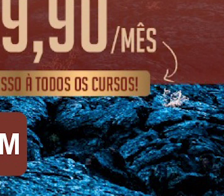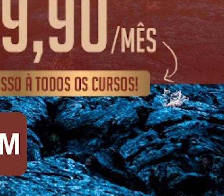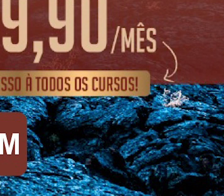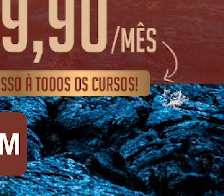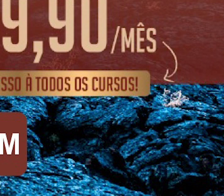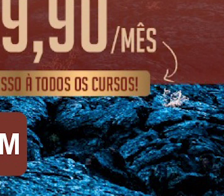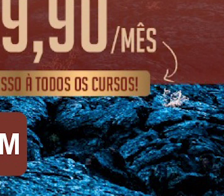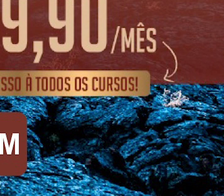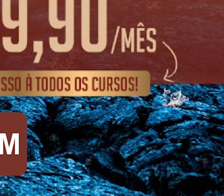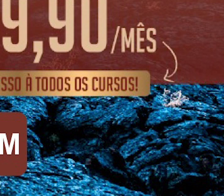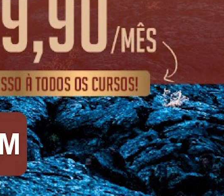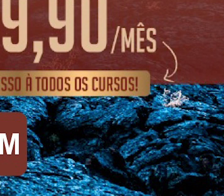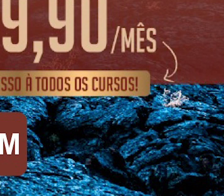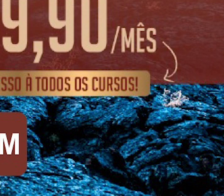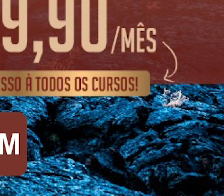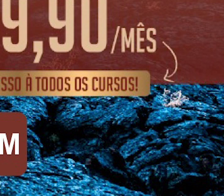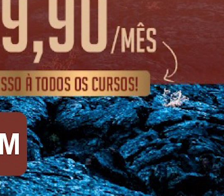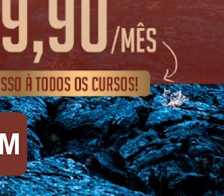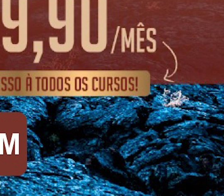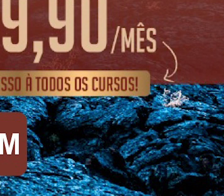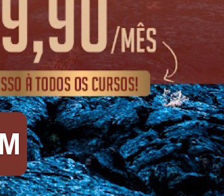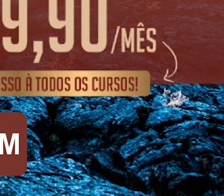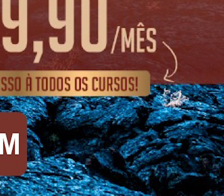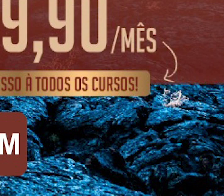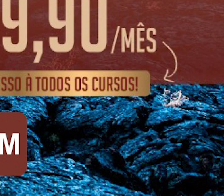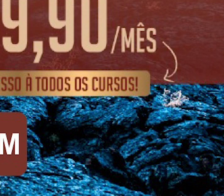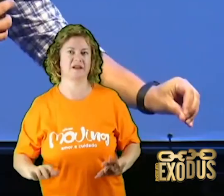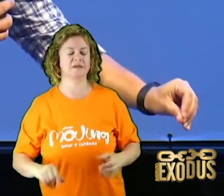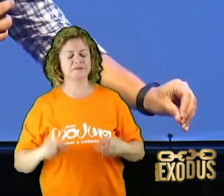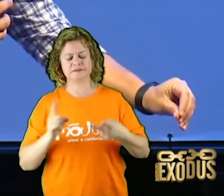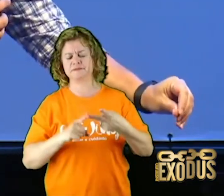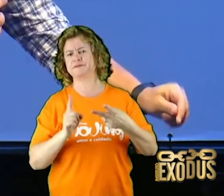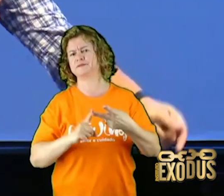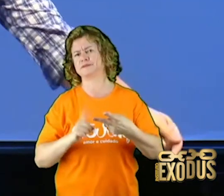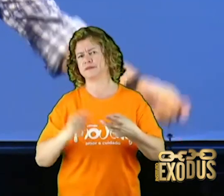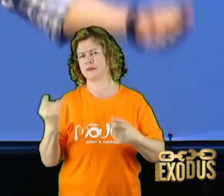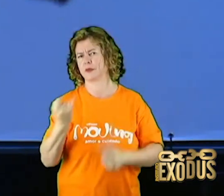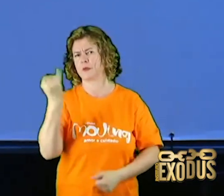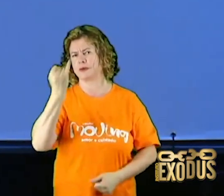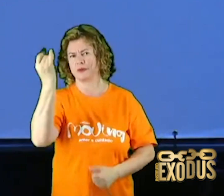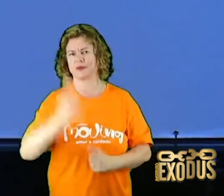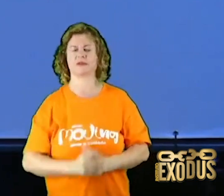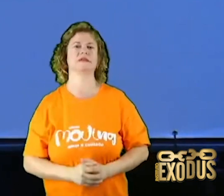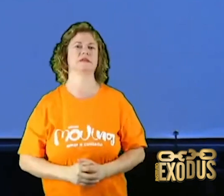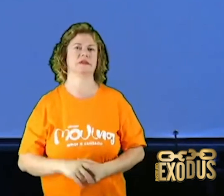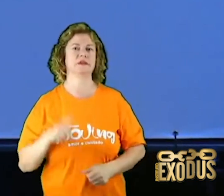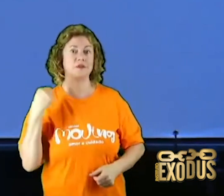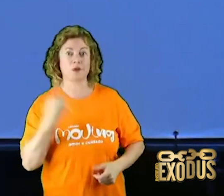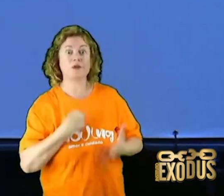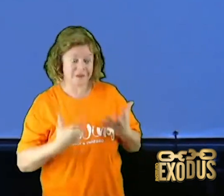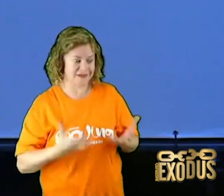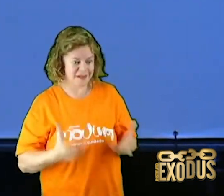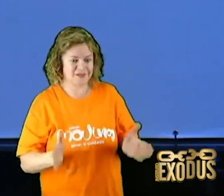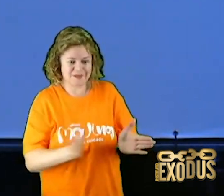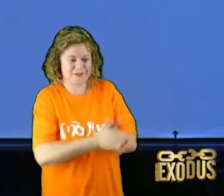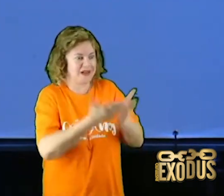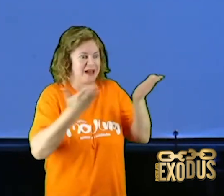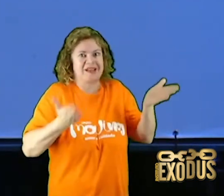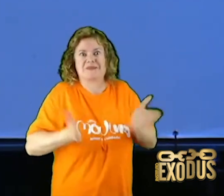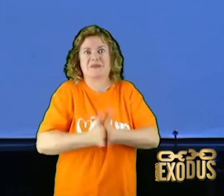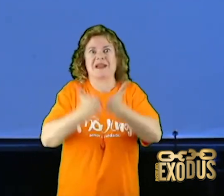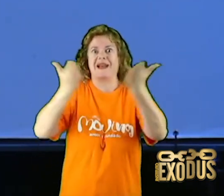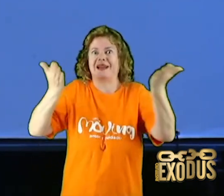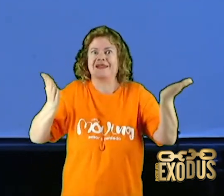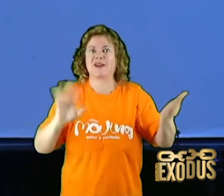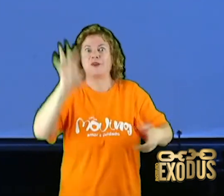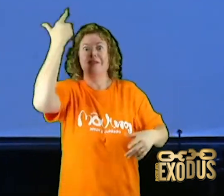Segunda coisa que a gente tem que entender é que a gente não vive de milagre. A gente quer milagre, eu quero milagre, estou orando por